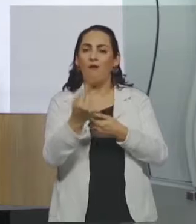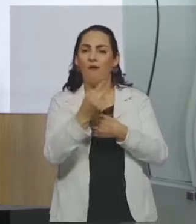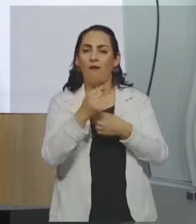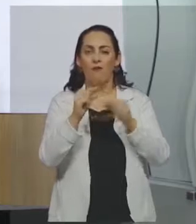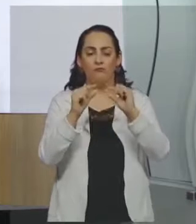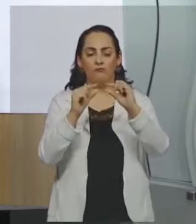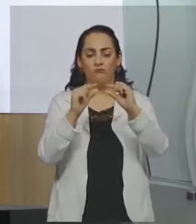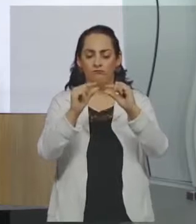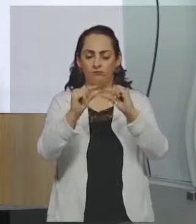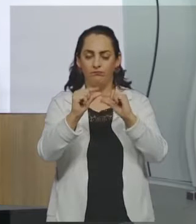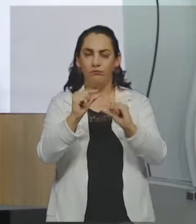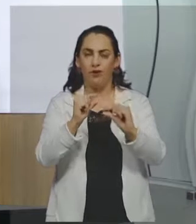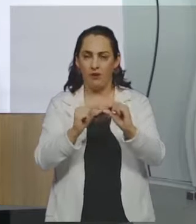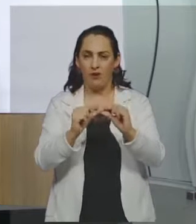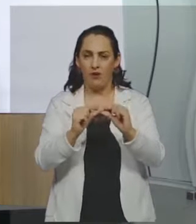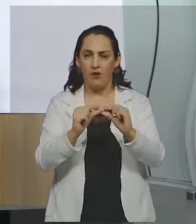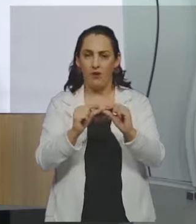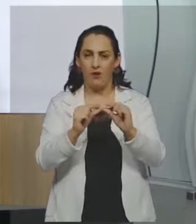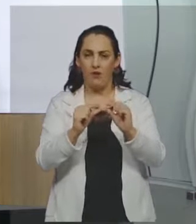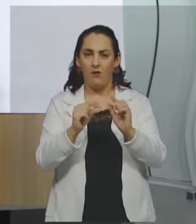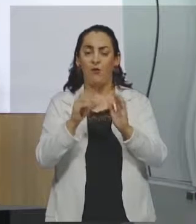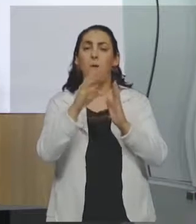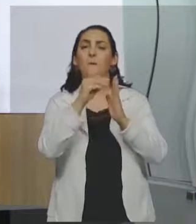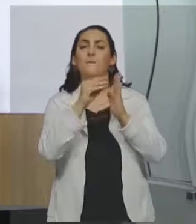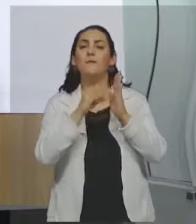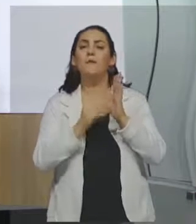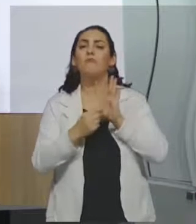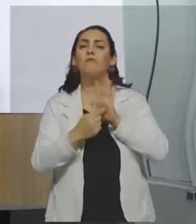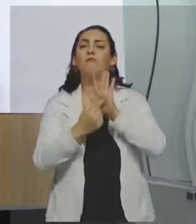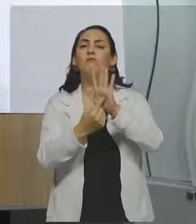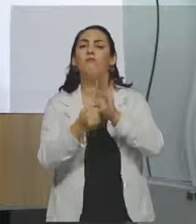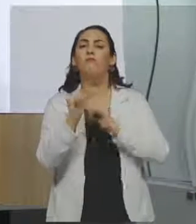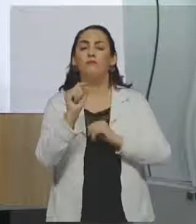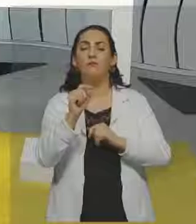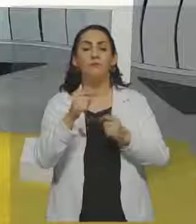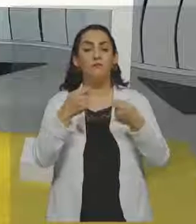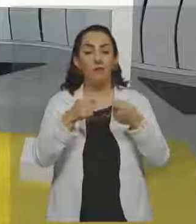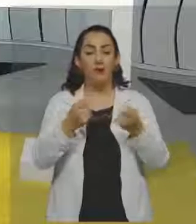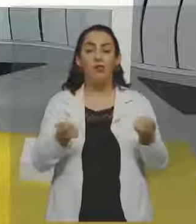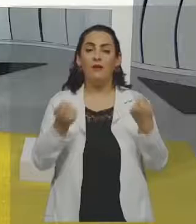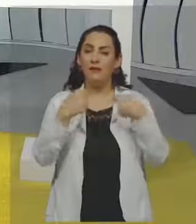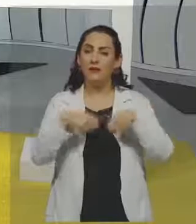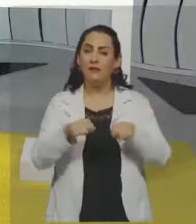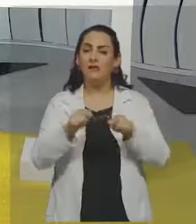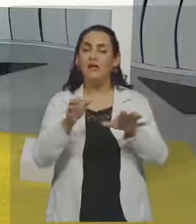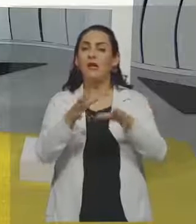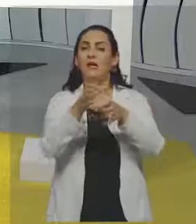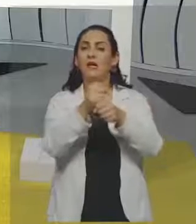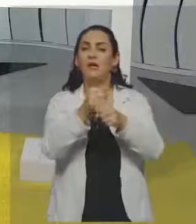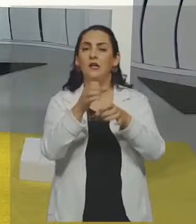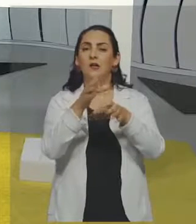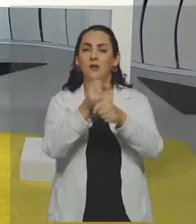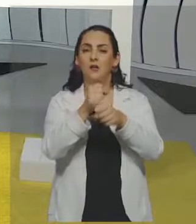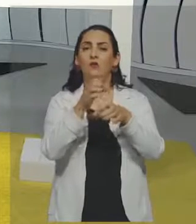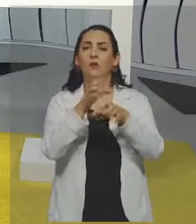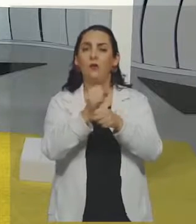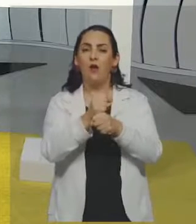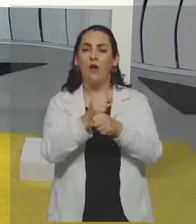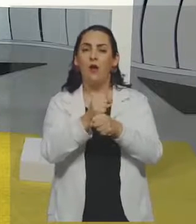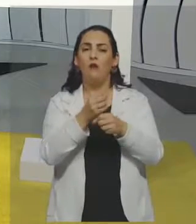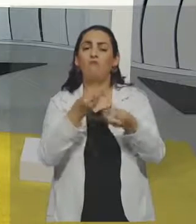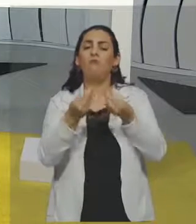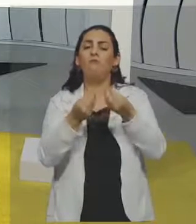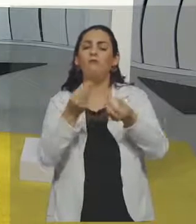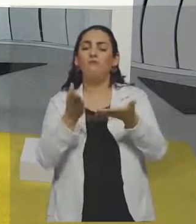nessa fórmula da força coulombiana, era possível, então, calcular justamente esses desvios que